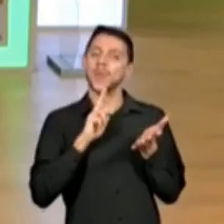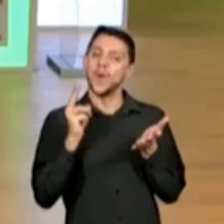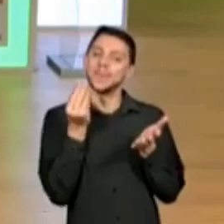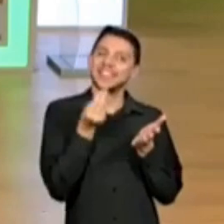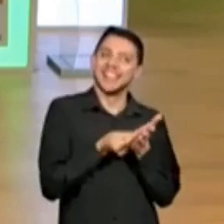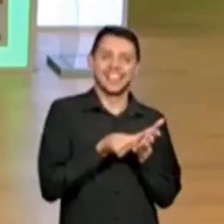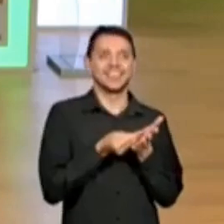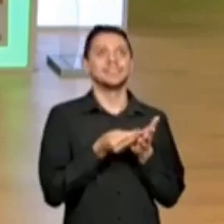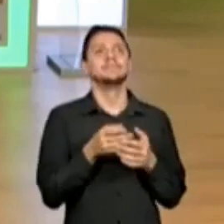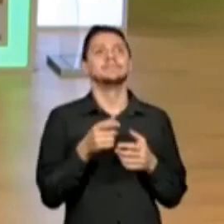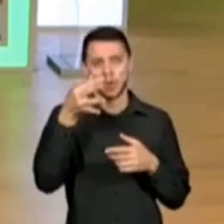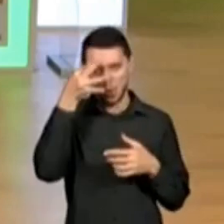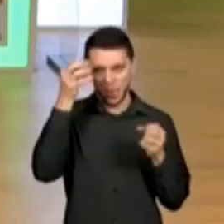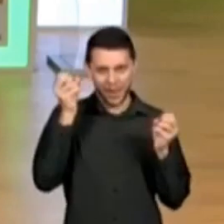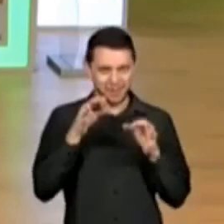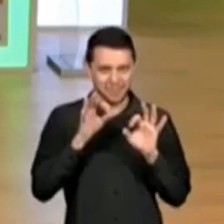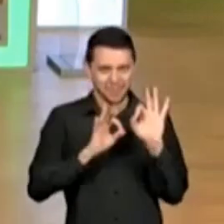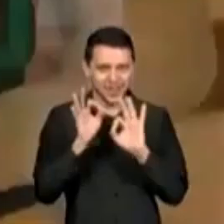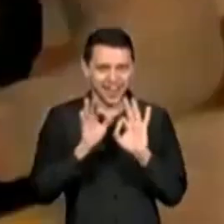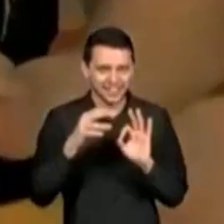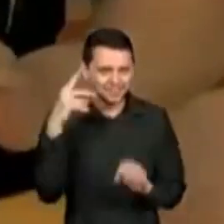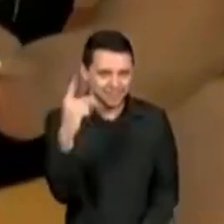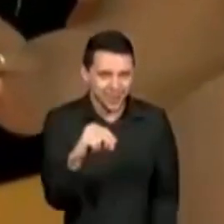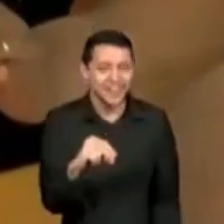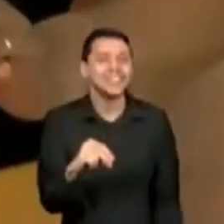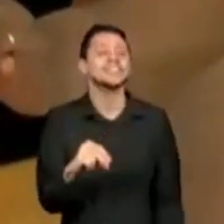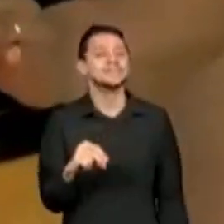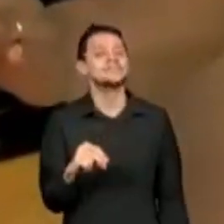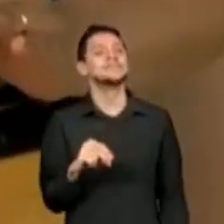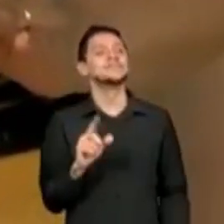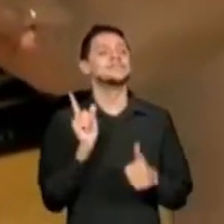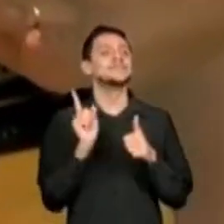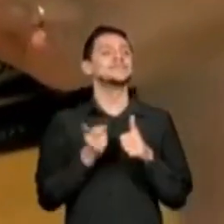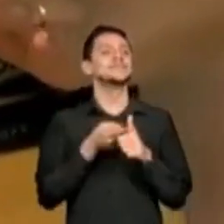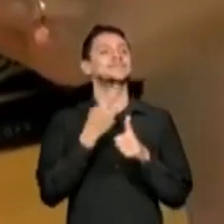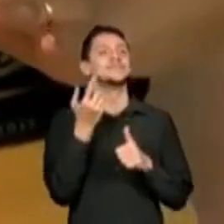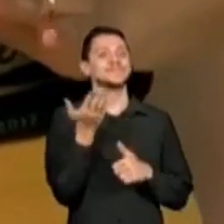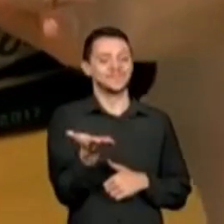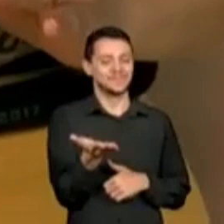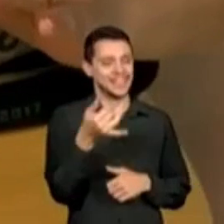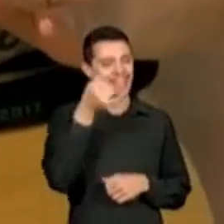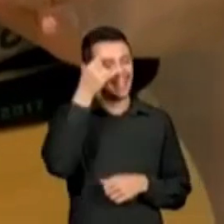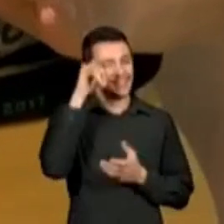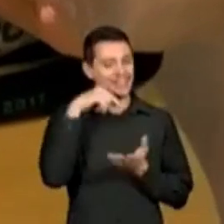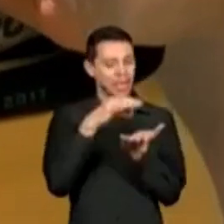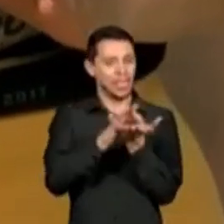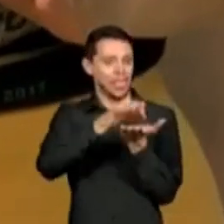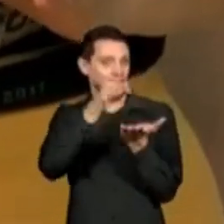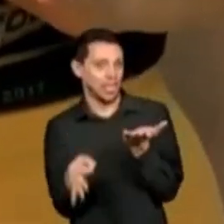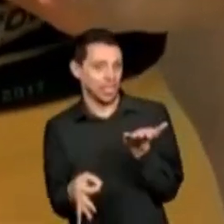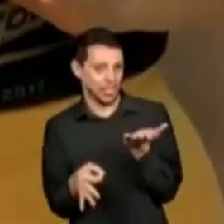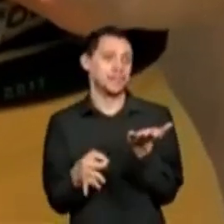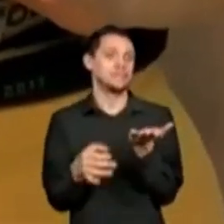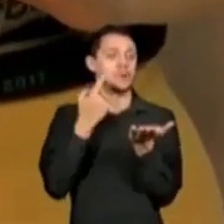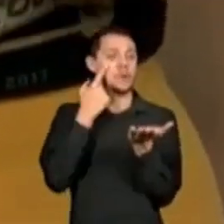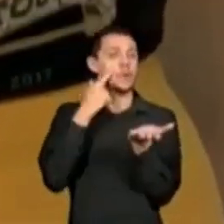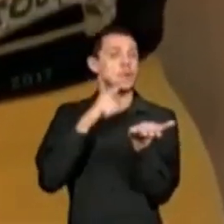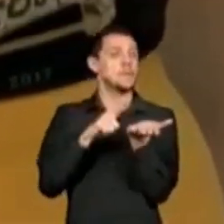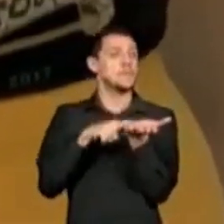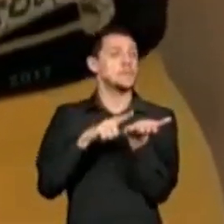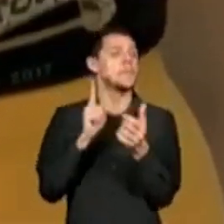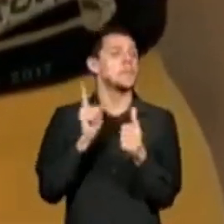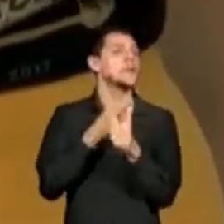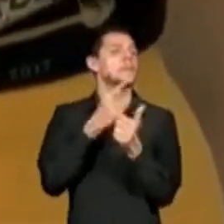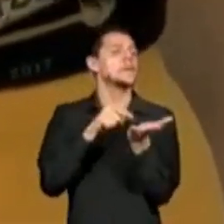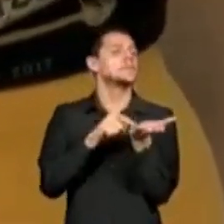postos? Bora. Temos uma primeira figura, que se eu não derrubar, temos uma primeira figura aqui.